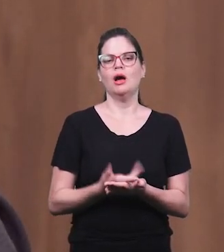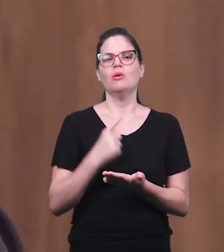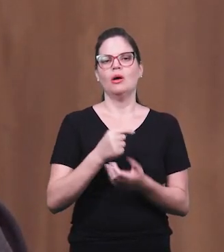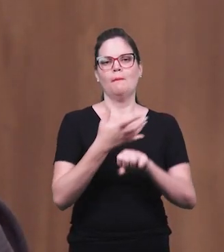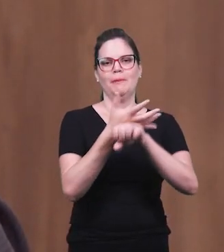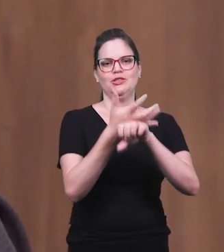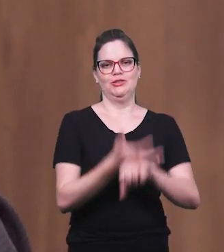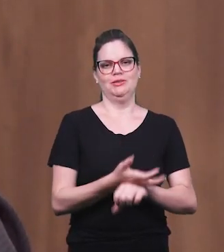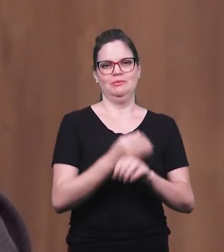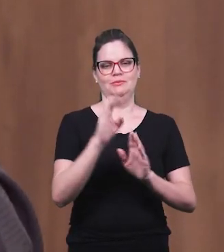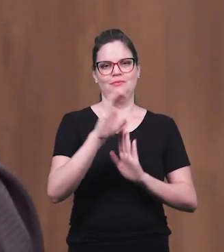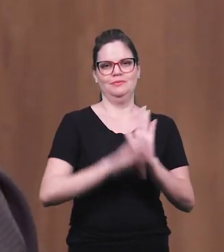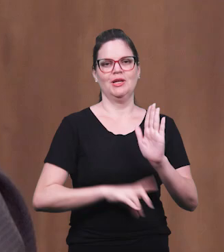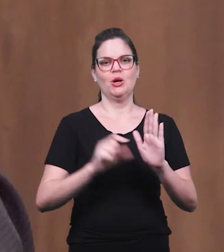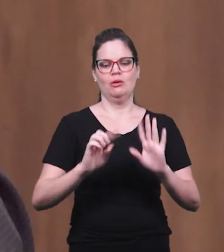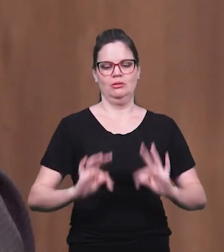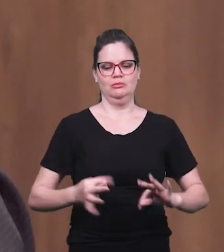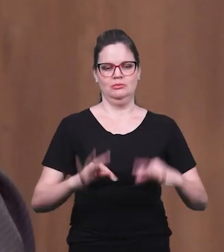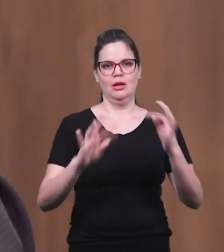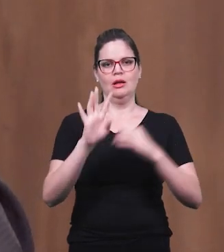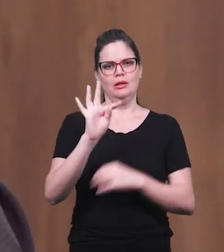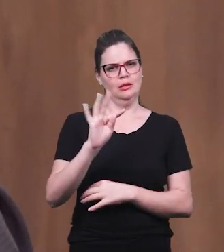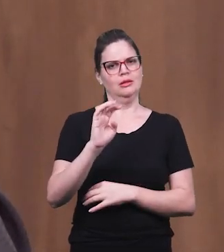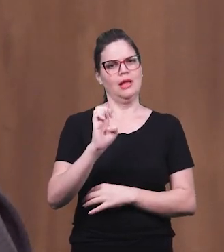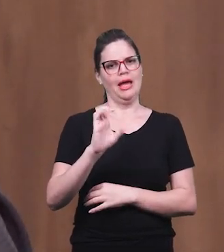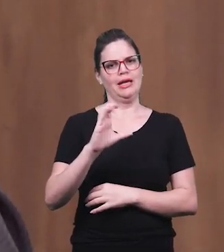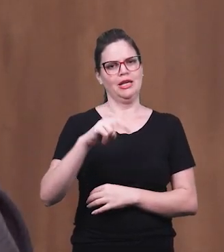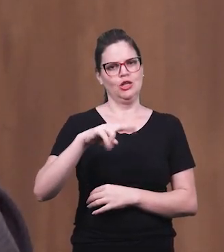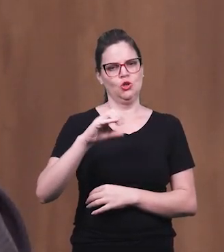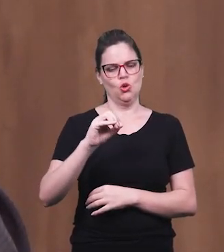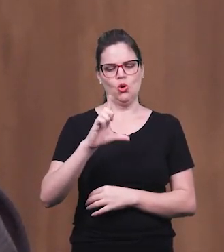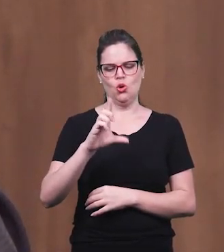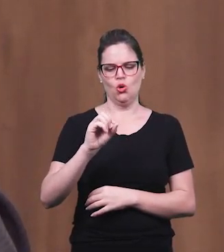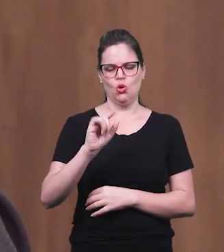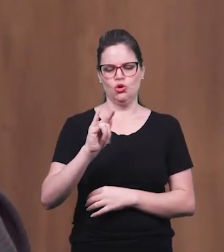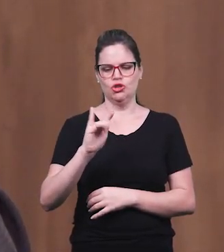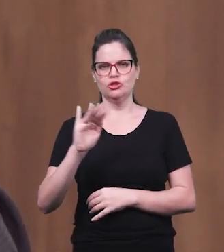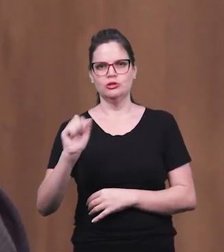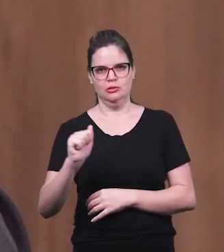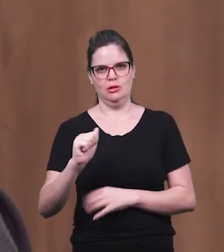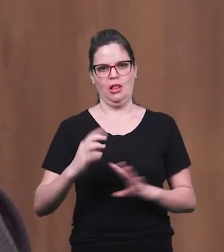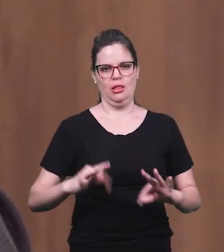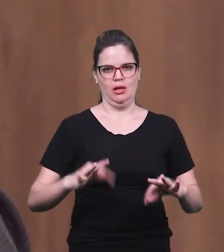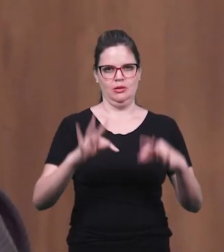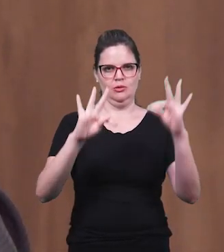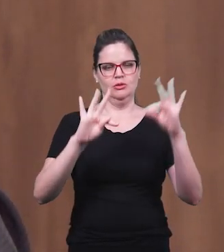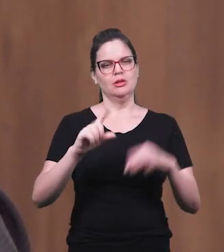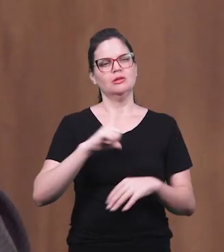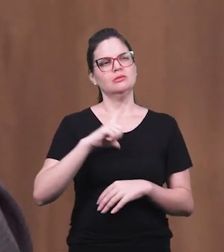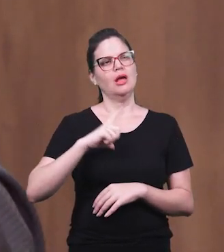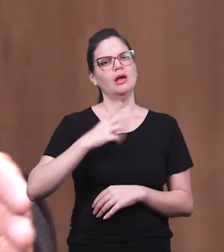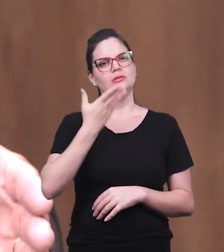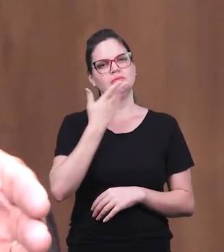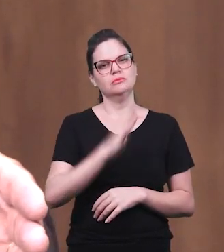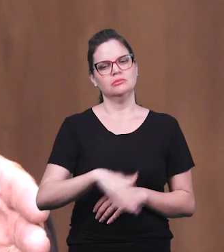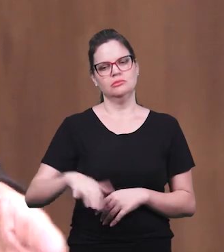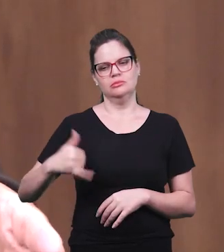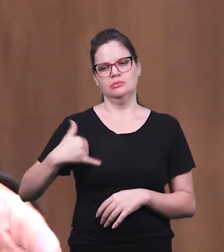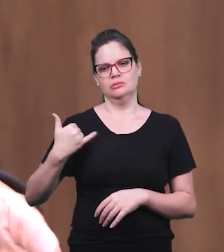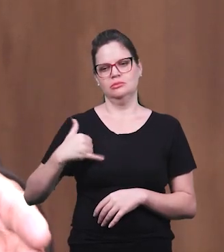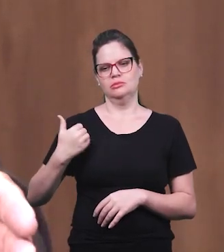tecnologia, né, tecnologia. Então, os meninos de na idade